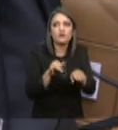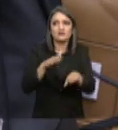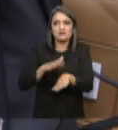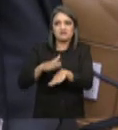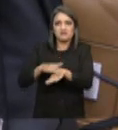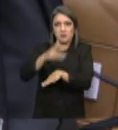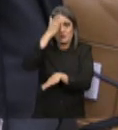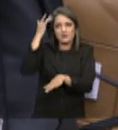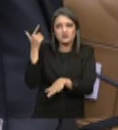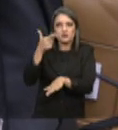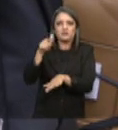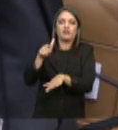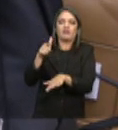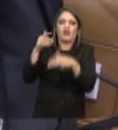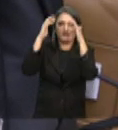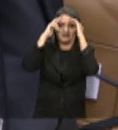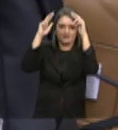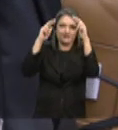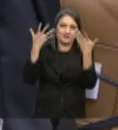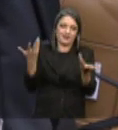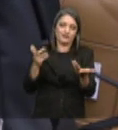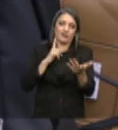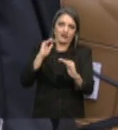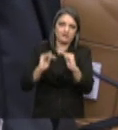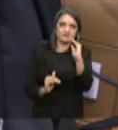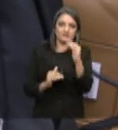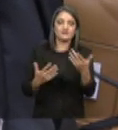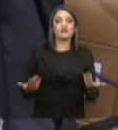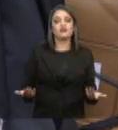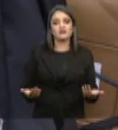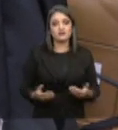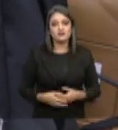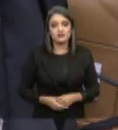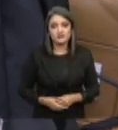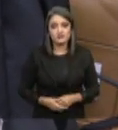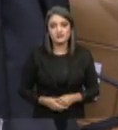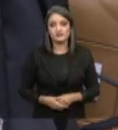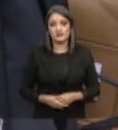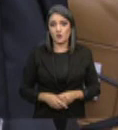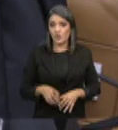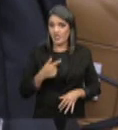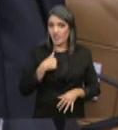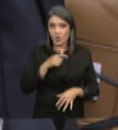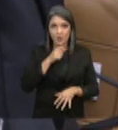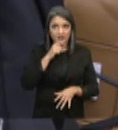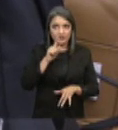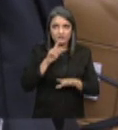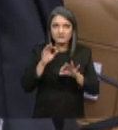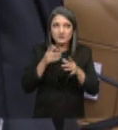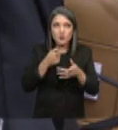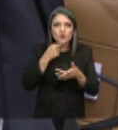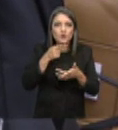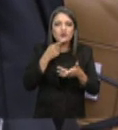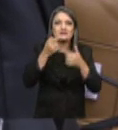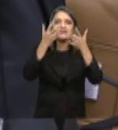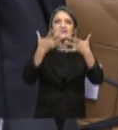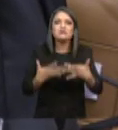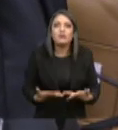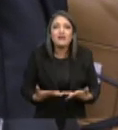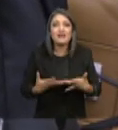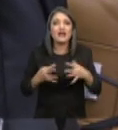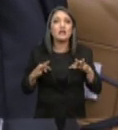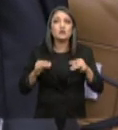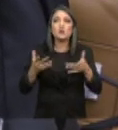modo algum senhora ministra Presidente senhoras Vinícius ministros esgotei a magnitude de Rui Barbosa